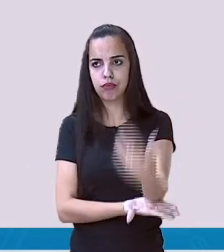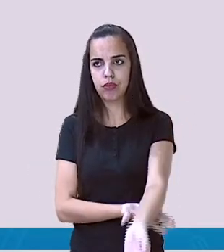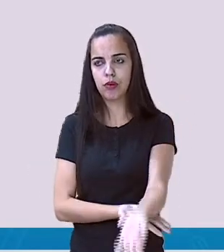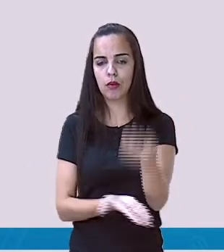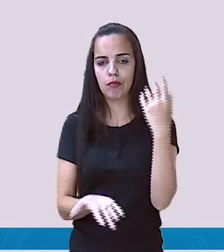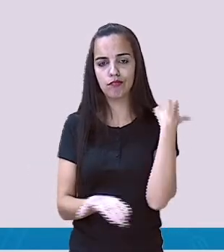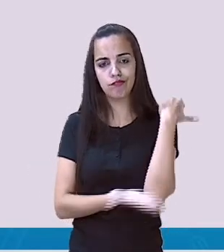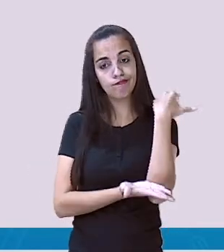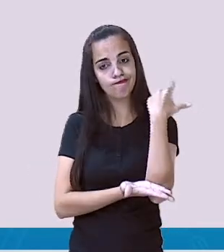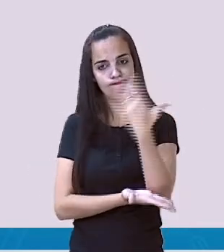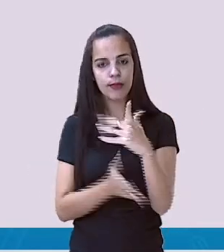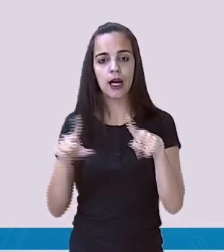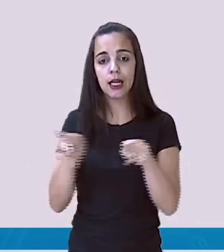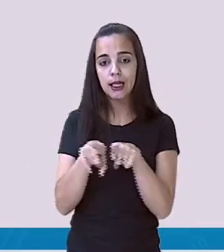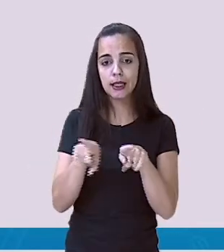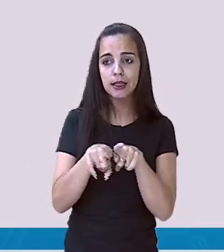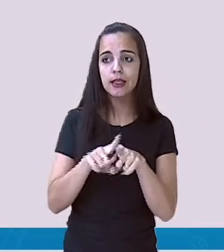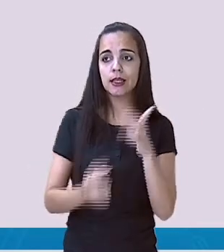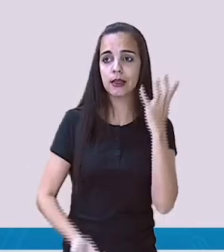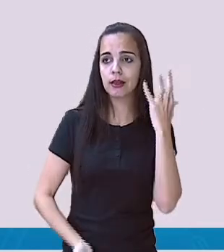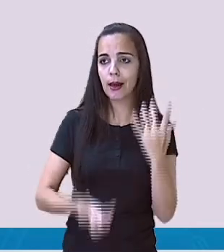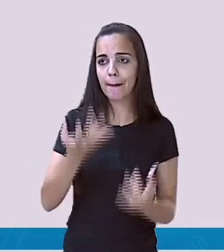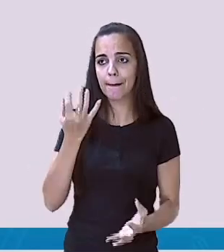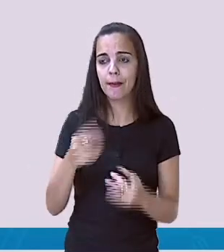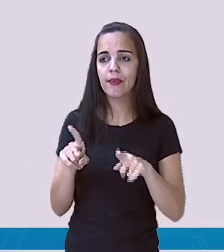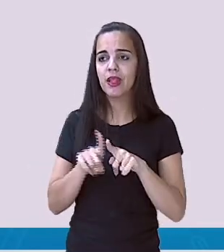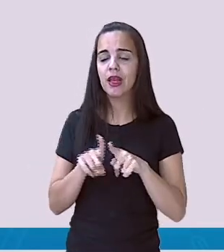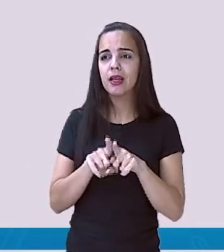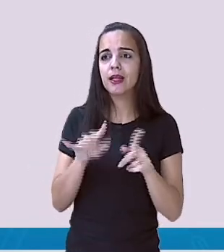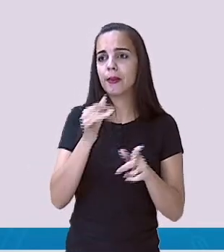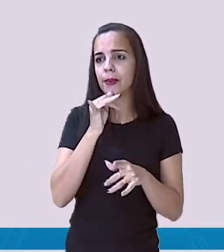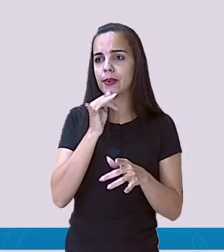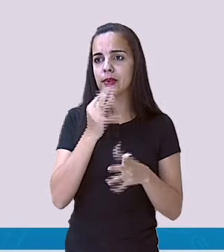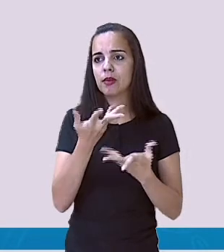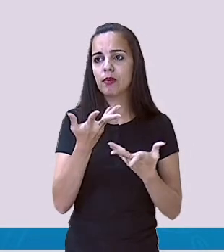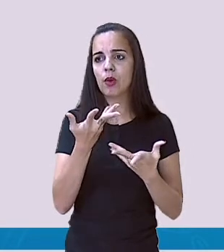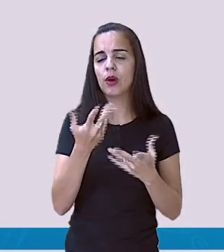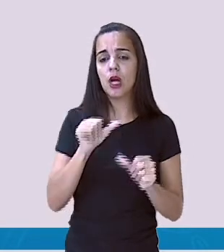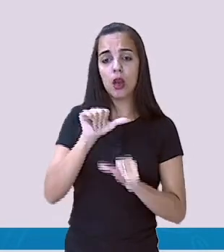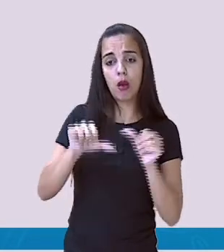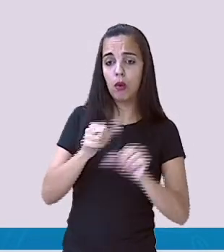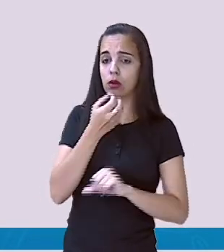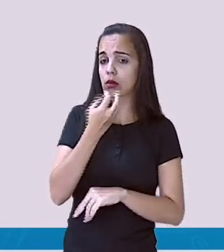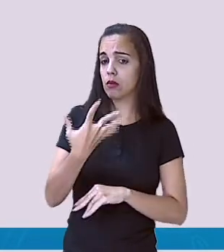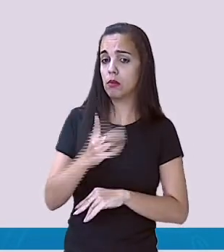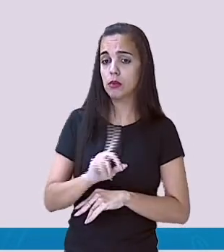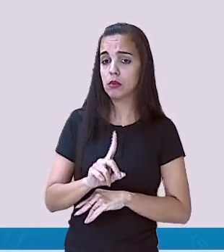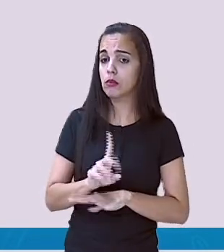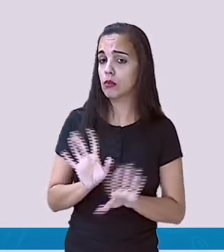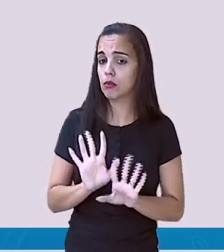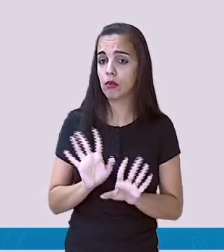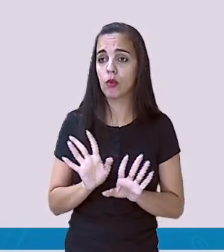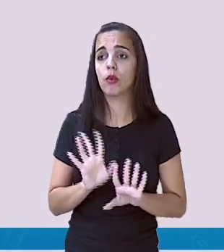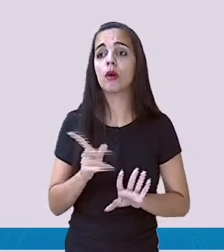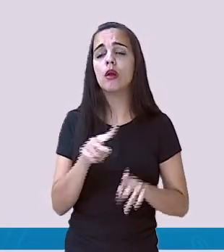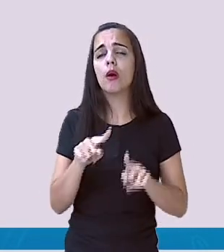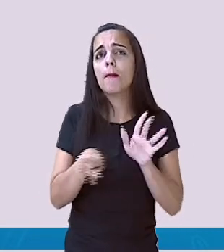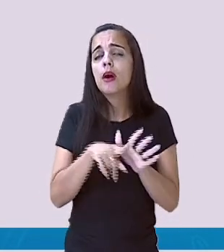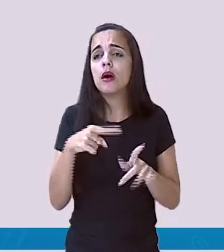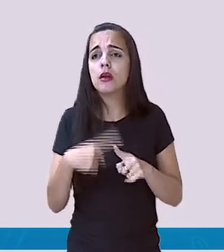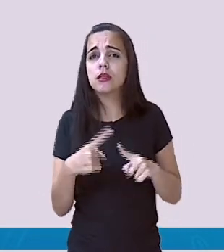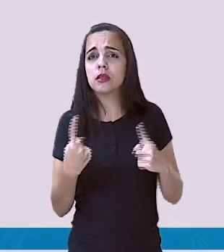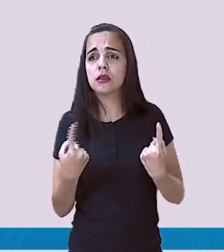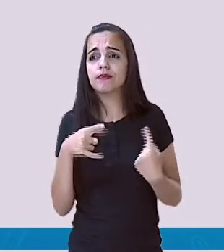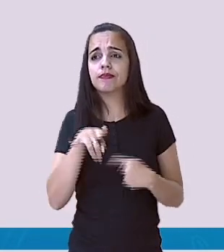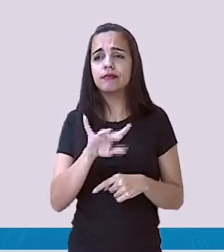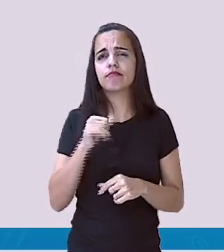modifica a paisagem e ele não é uma transformação boa, né? As próprias queimadas também. Se